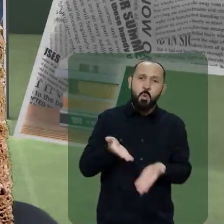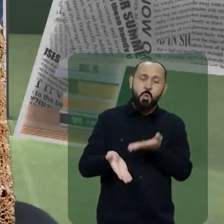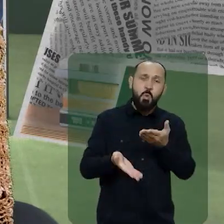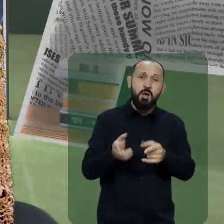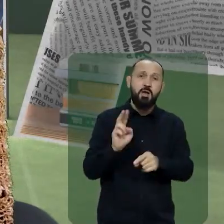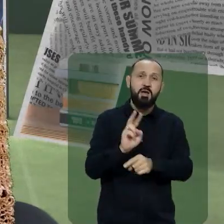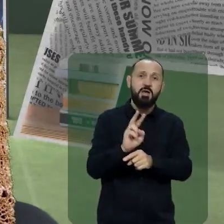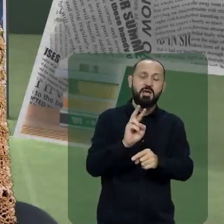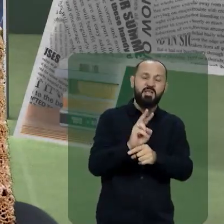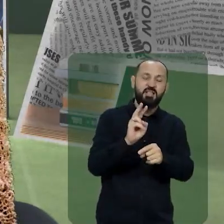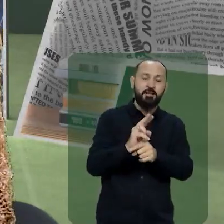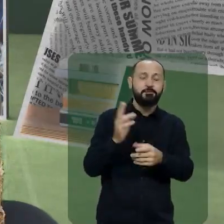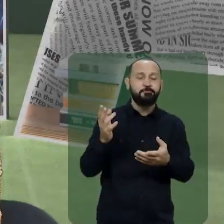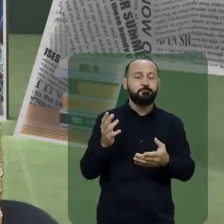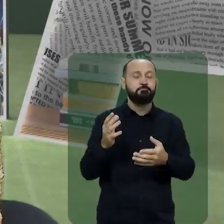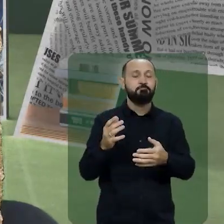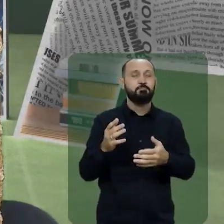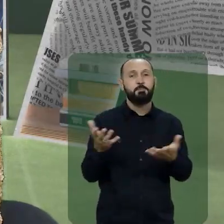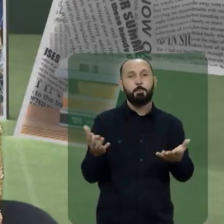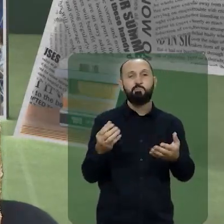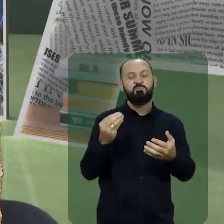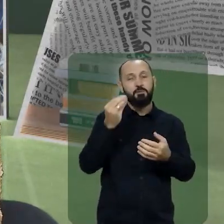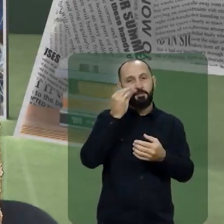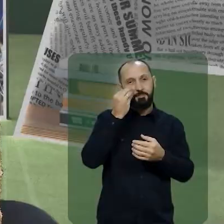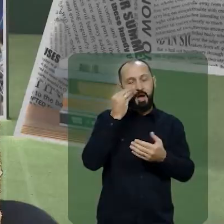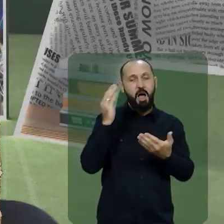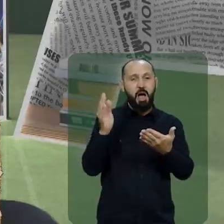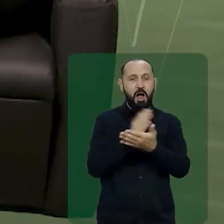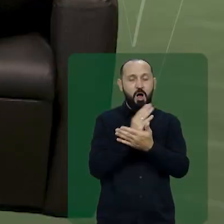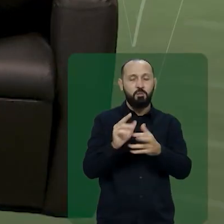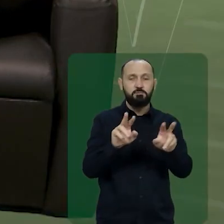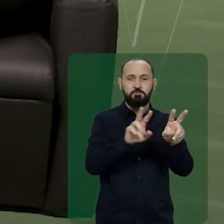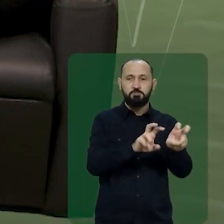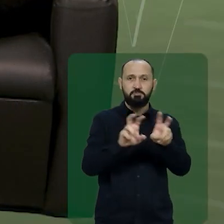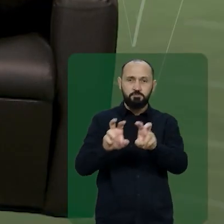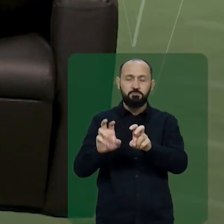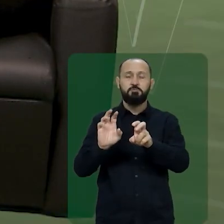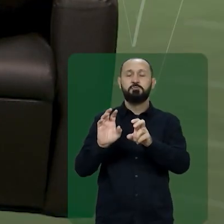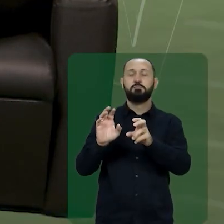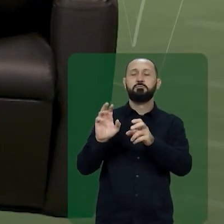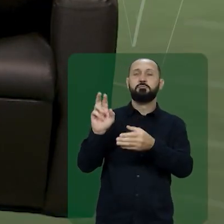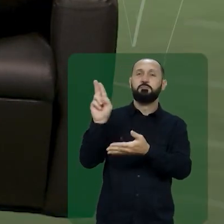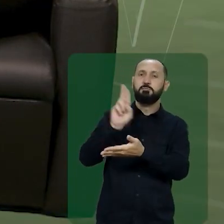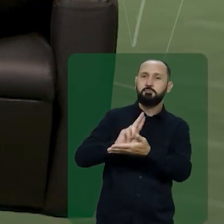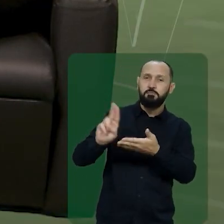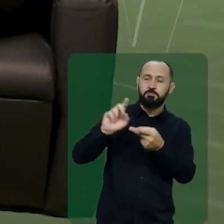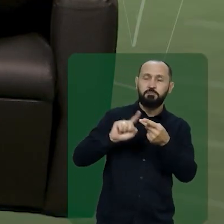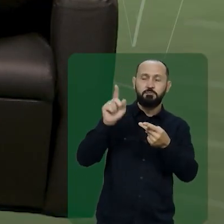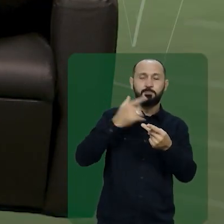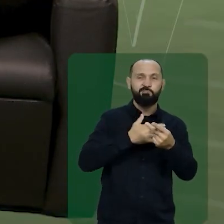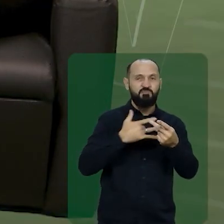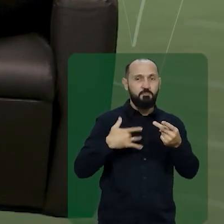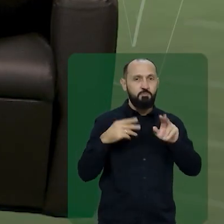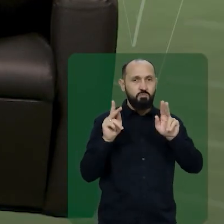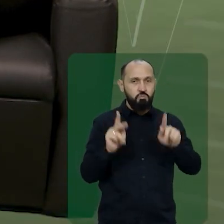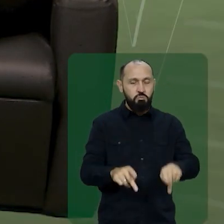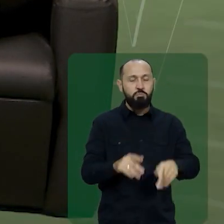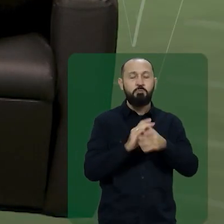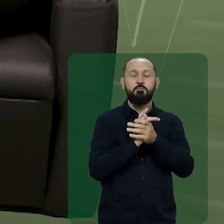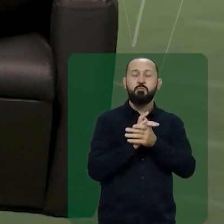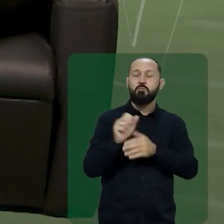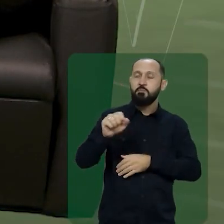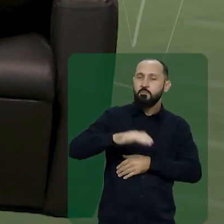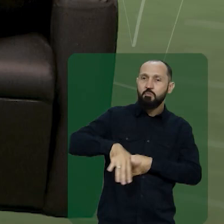discussão importantíssima que está tomando conta de alguns setores das universidades, lá na saúde pública, na